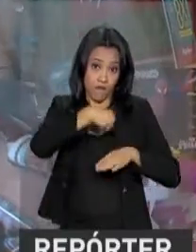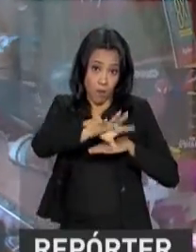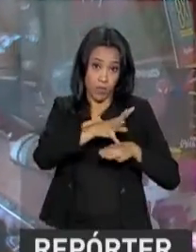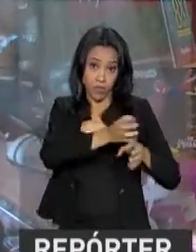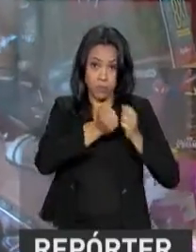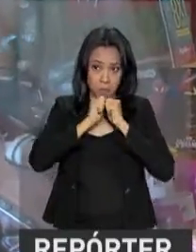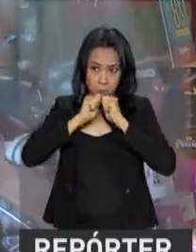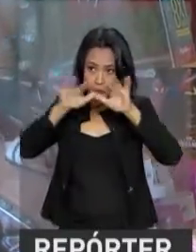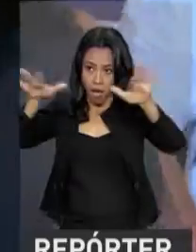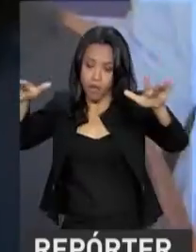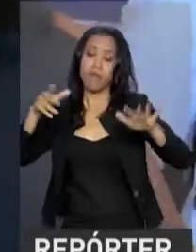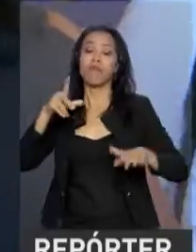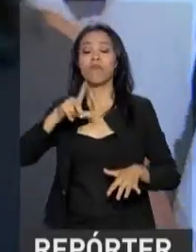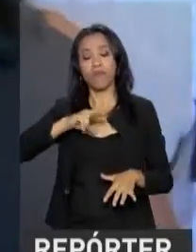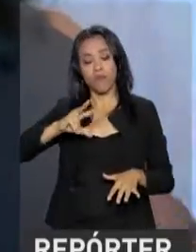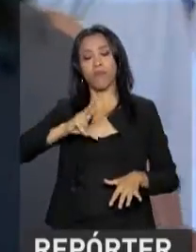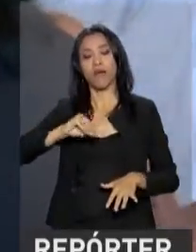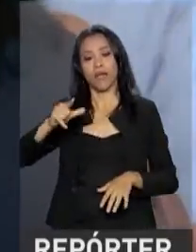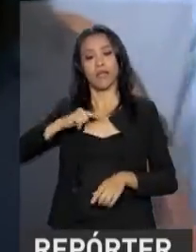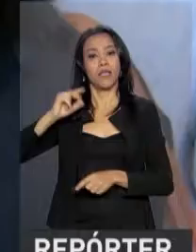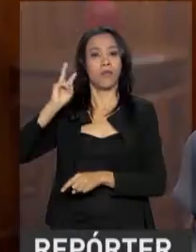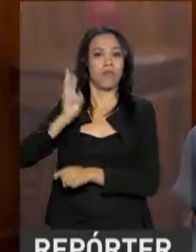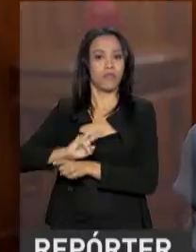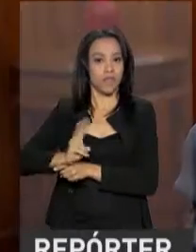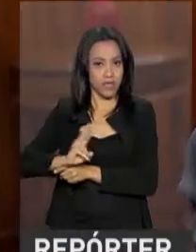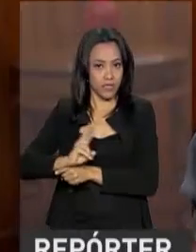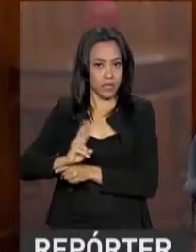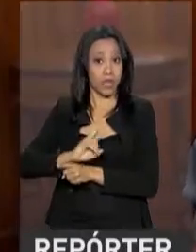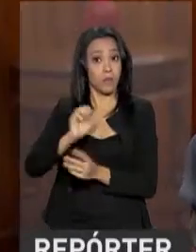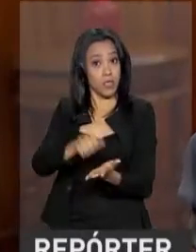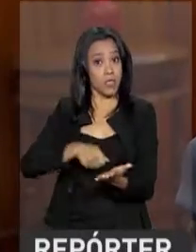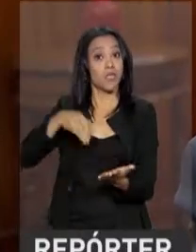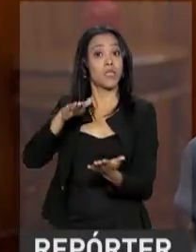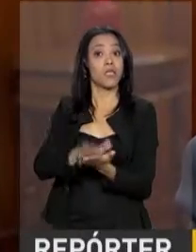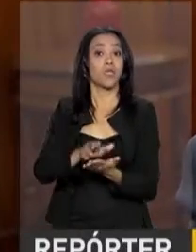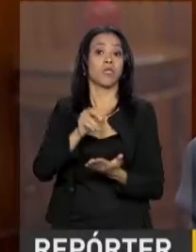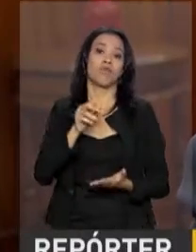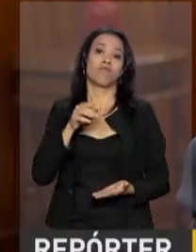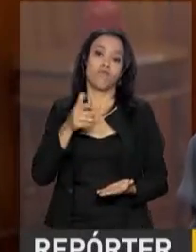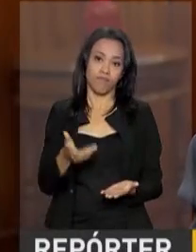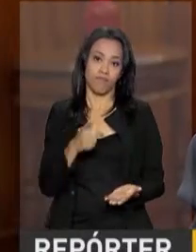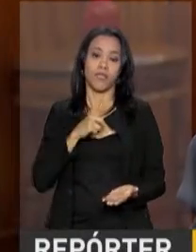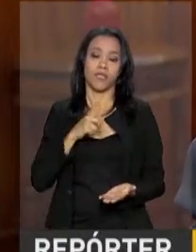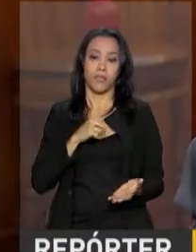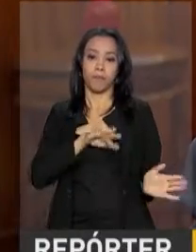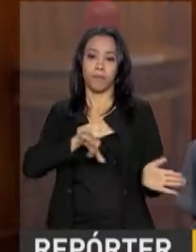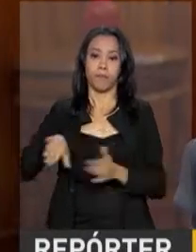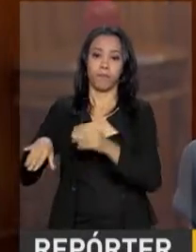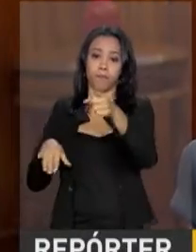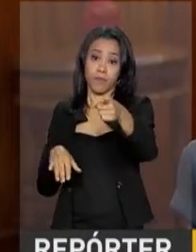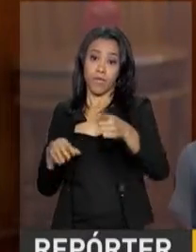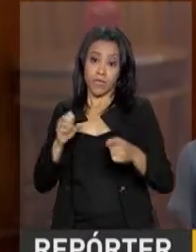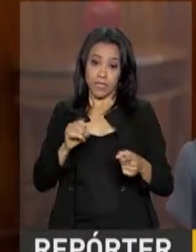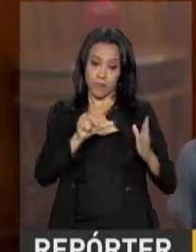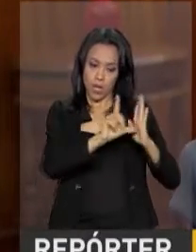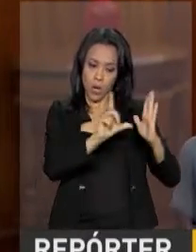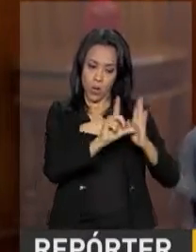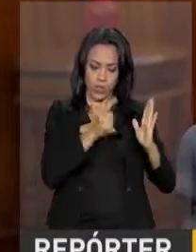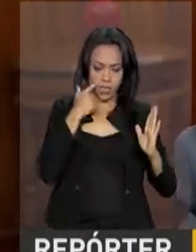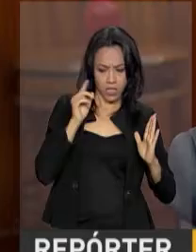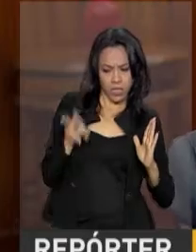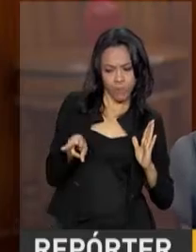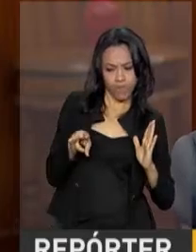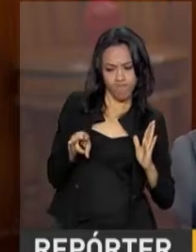prevê fiscalização e aplicação de penas a cada transação que alguém que vai fazer com você se ele quiser ver a informação detalhada